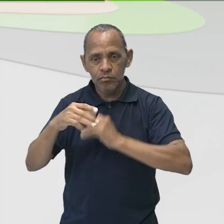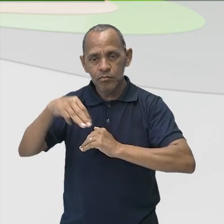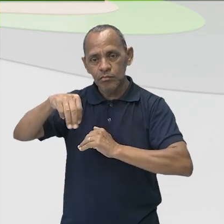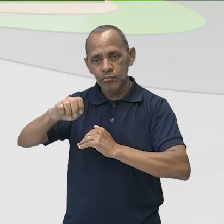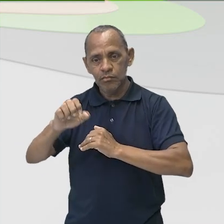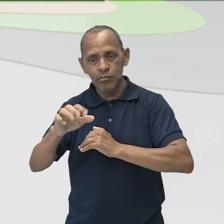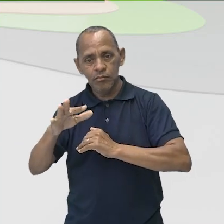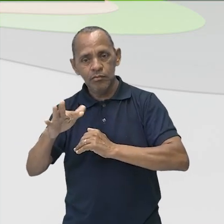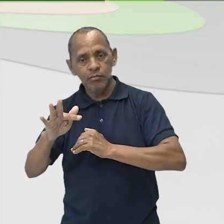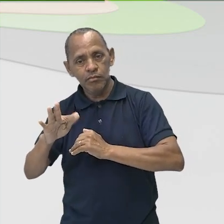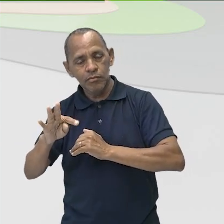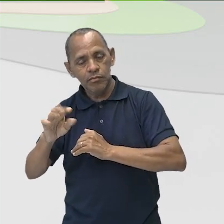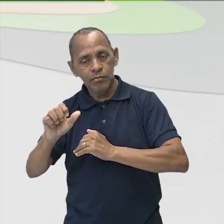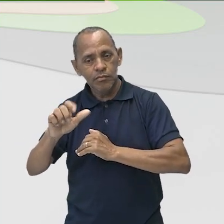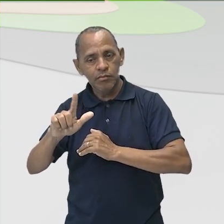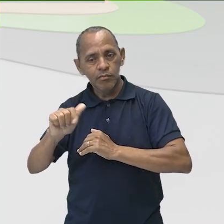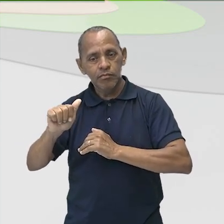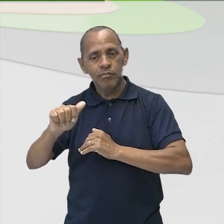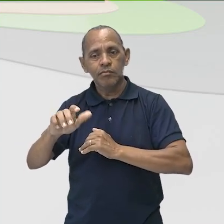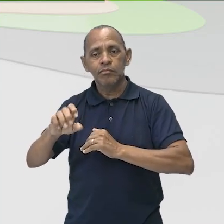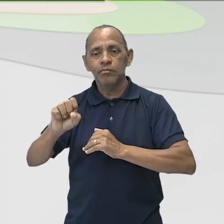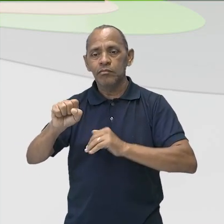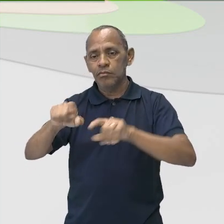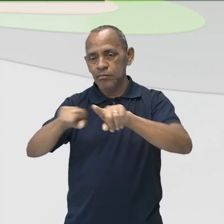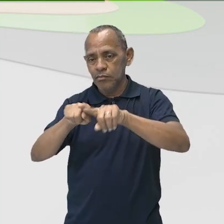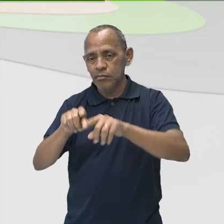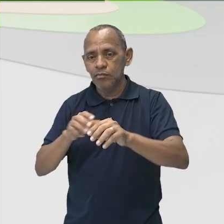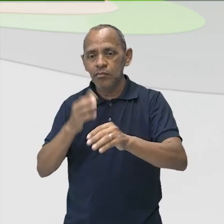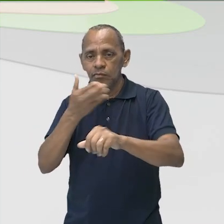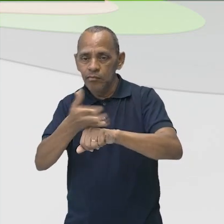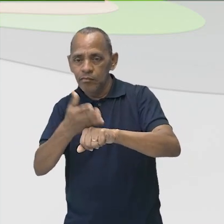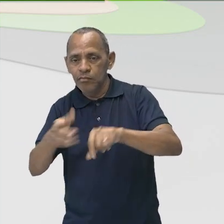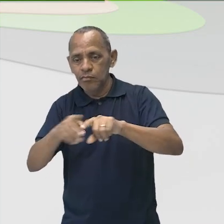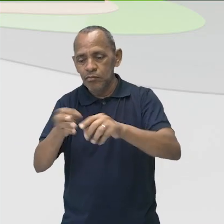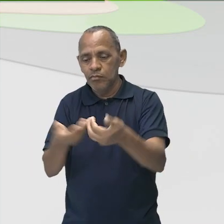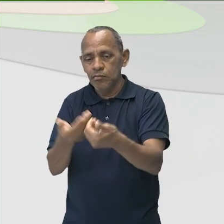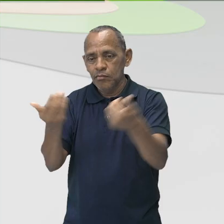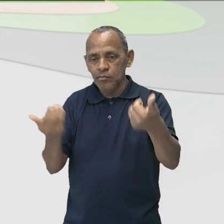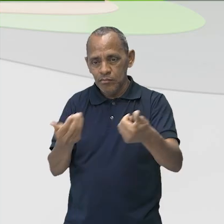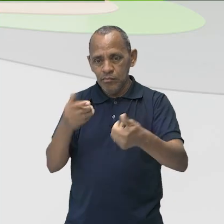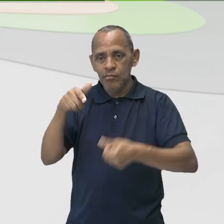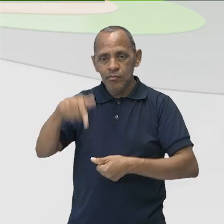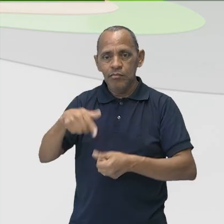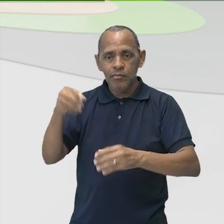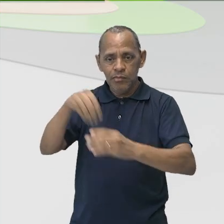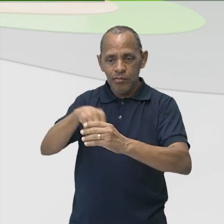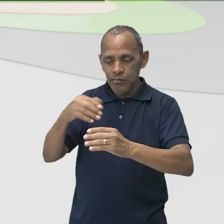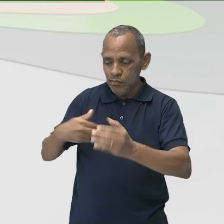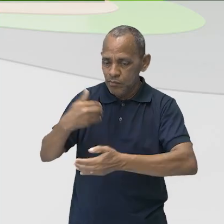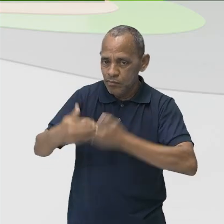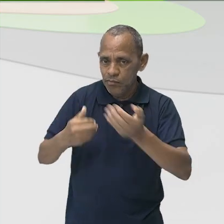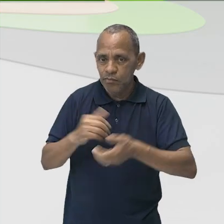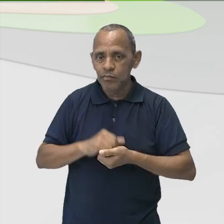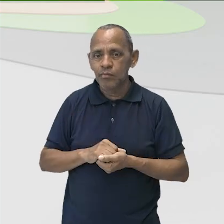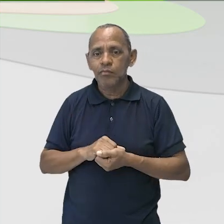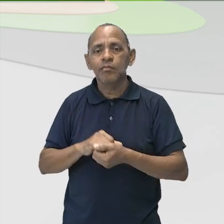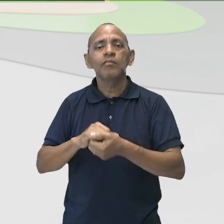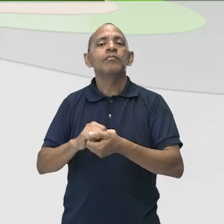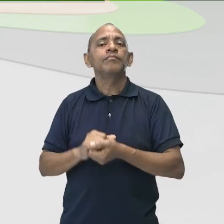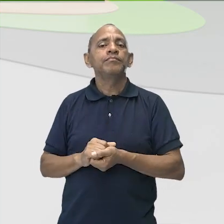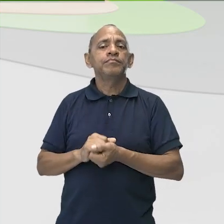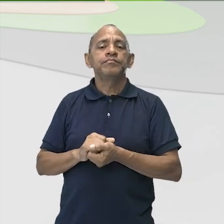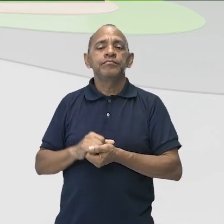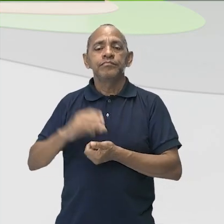metafásica simples, onde nós estamos ali tendo uma preparação para a separação, então, na anáfase 2, das cromátides